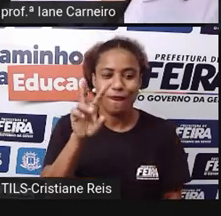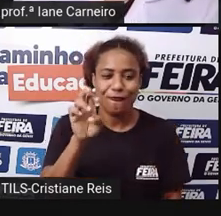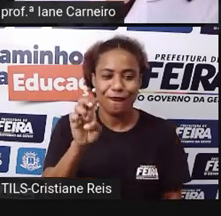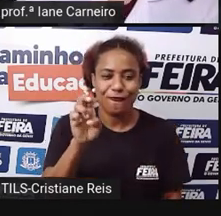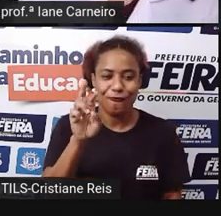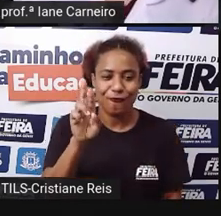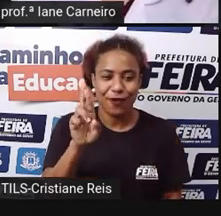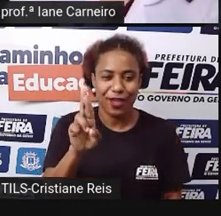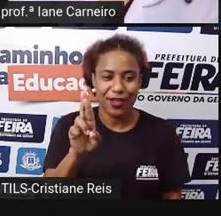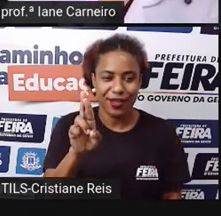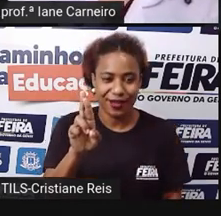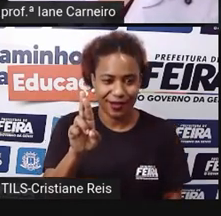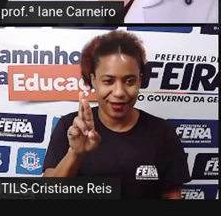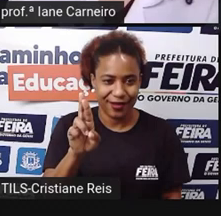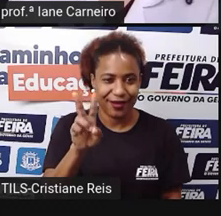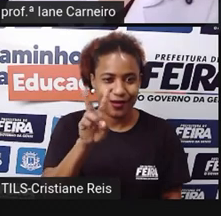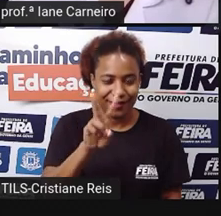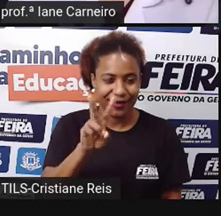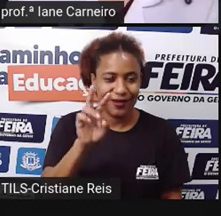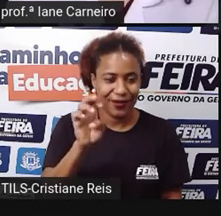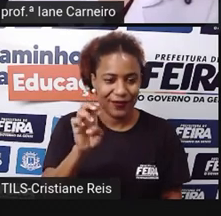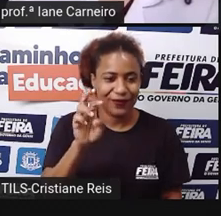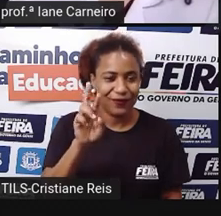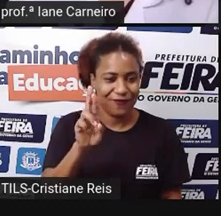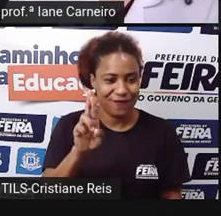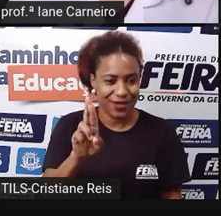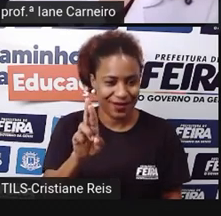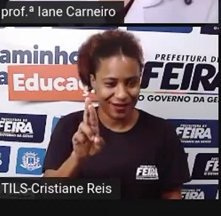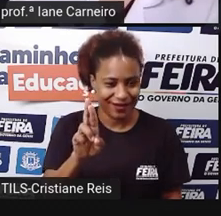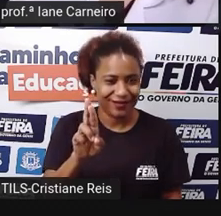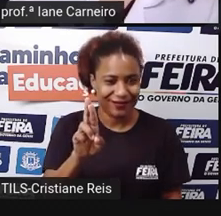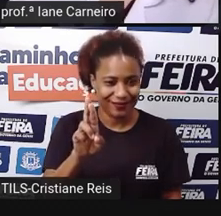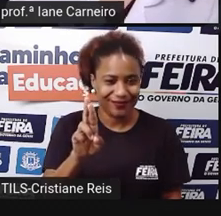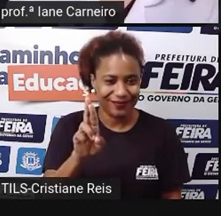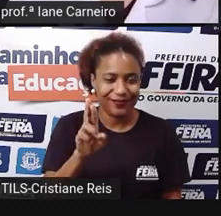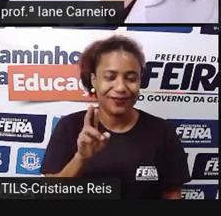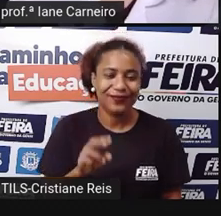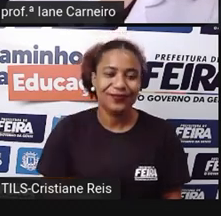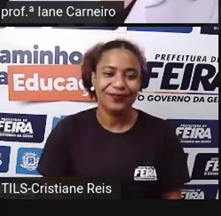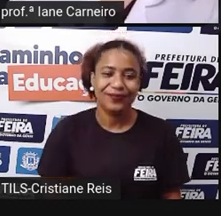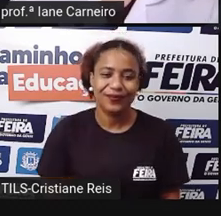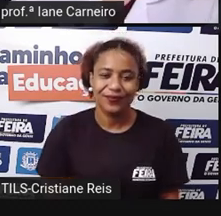Ó, esse aqui. Ver, ó.